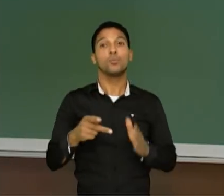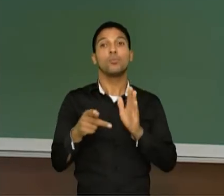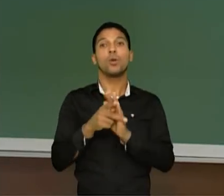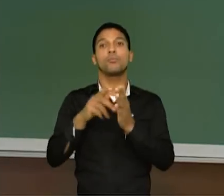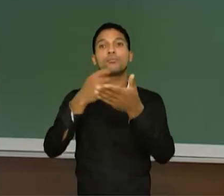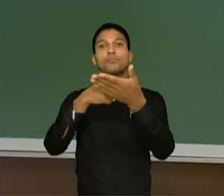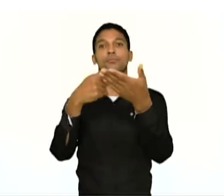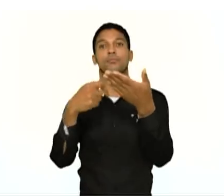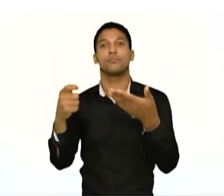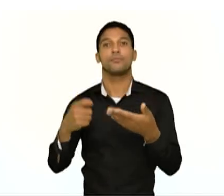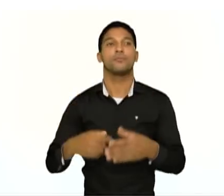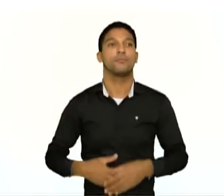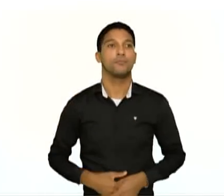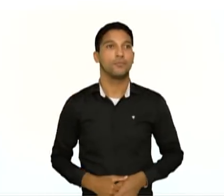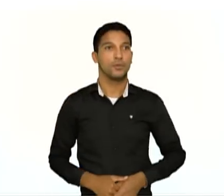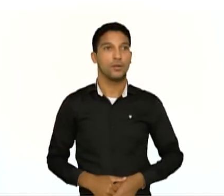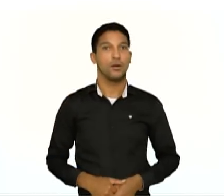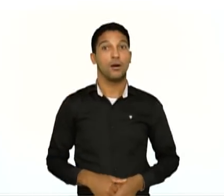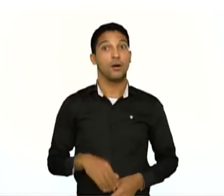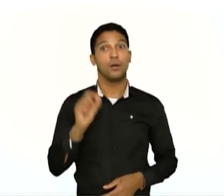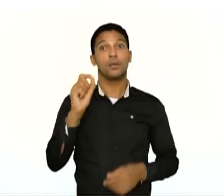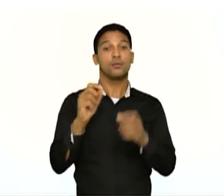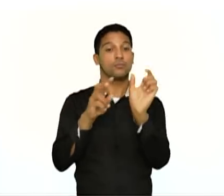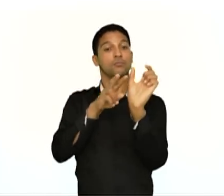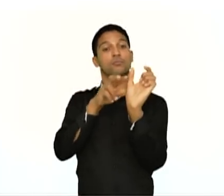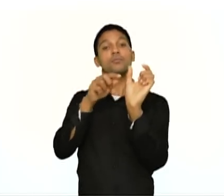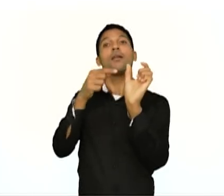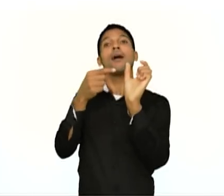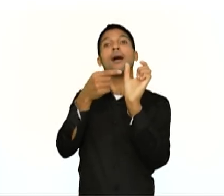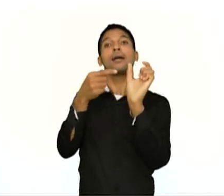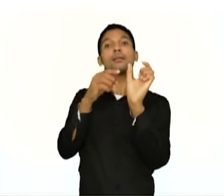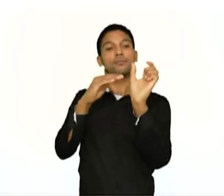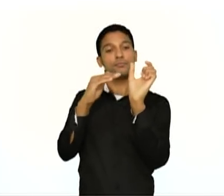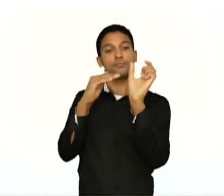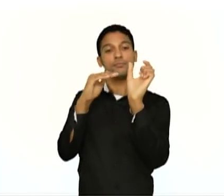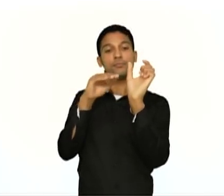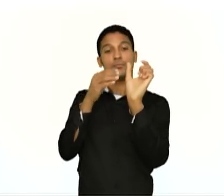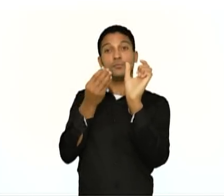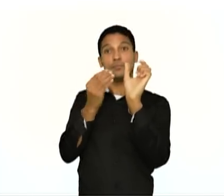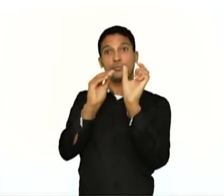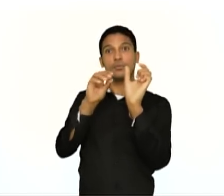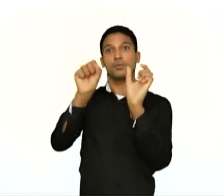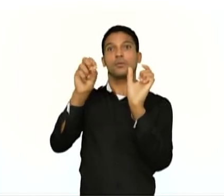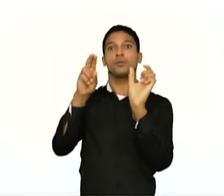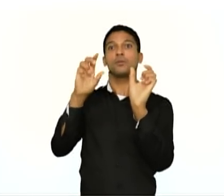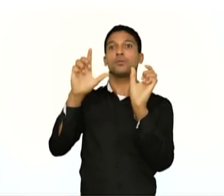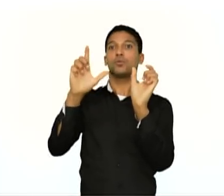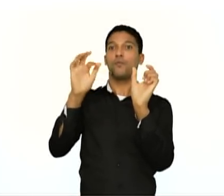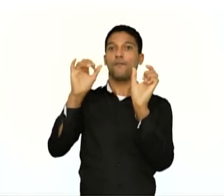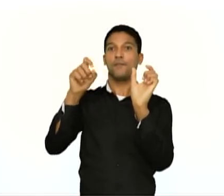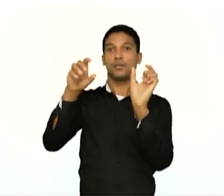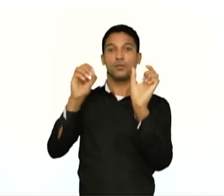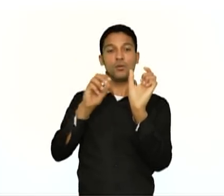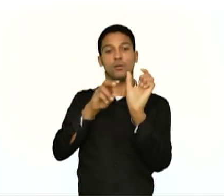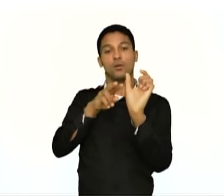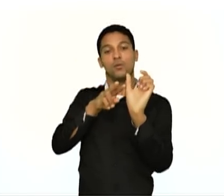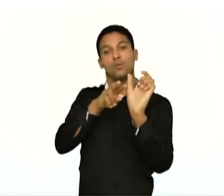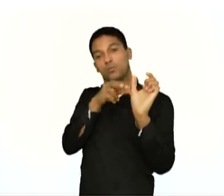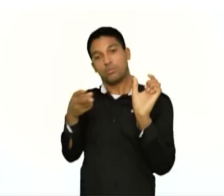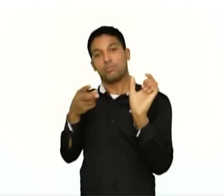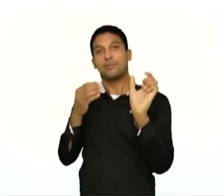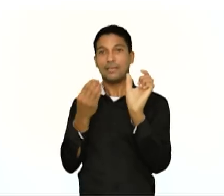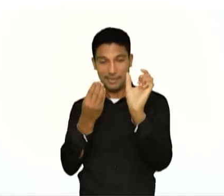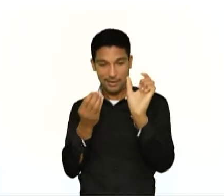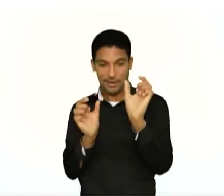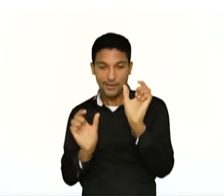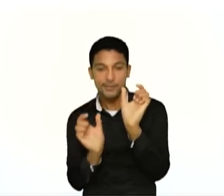trata-se de uma derivação sufixal, na qual houve o acréscimo do sufixo er e eiro, respectivamente,